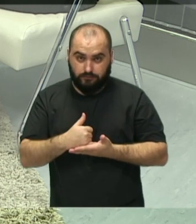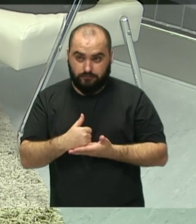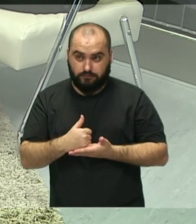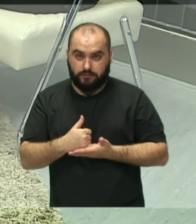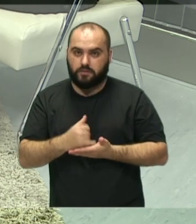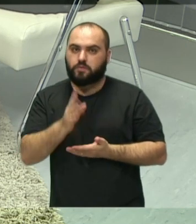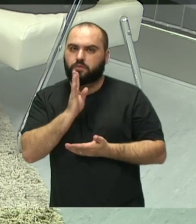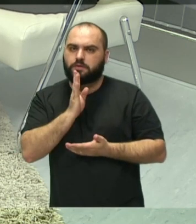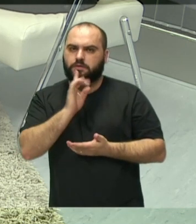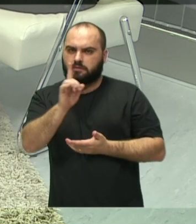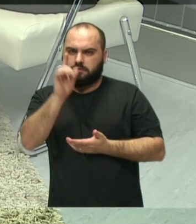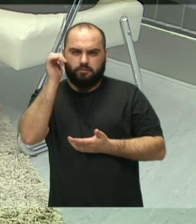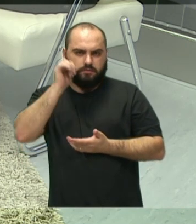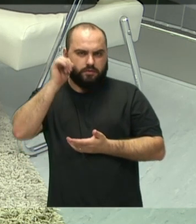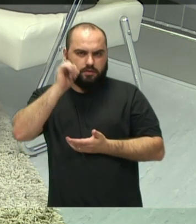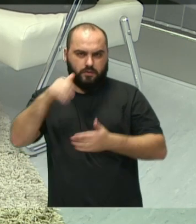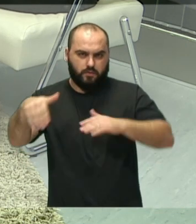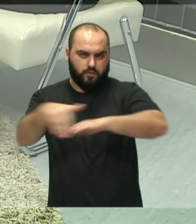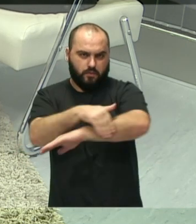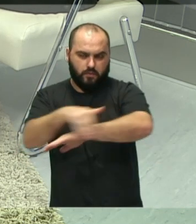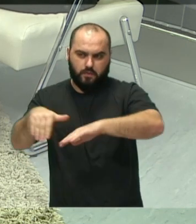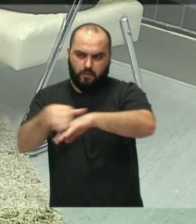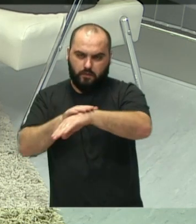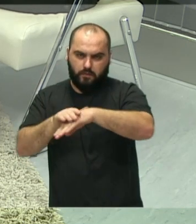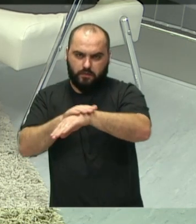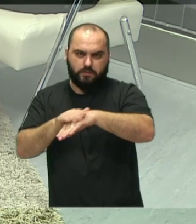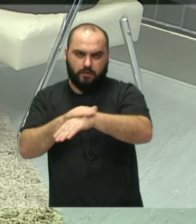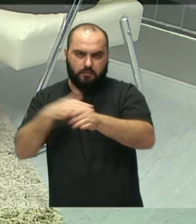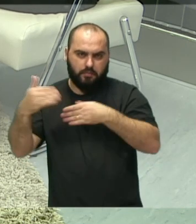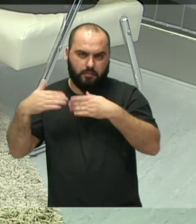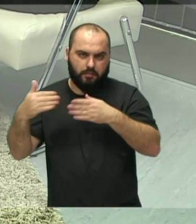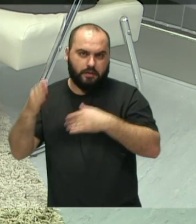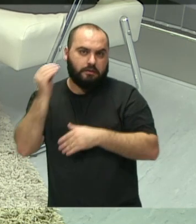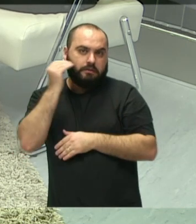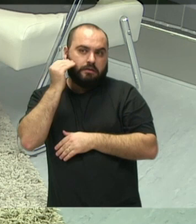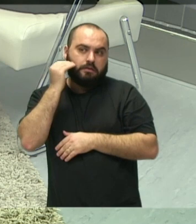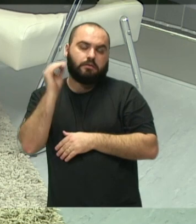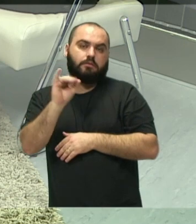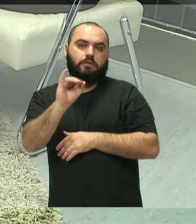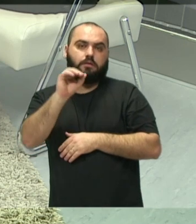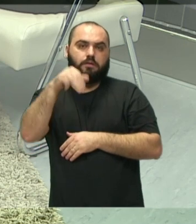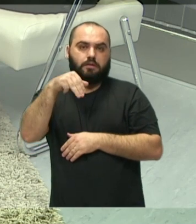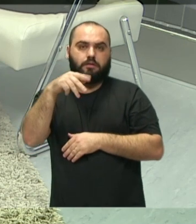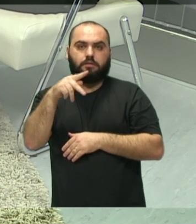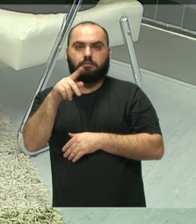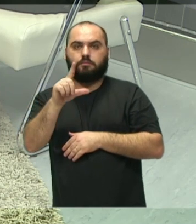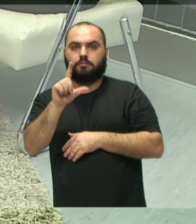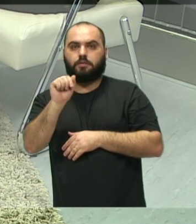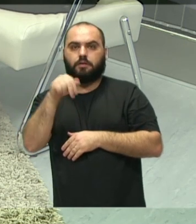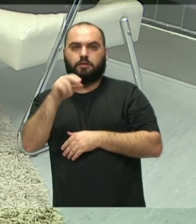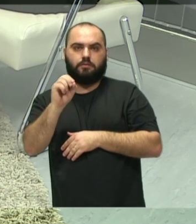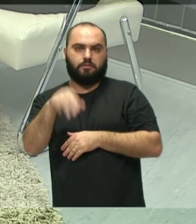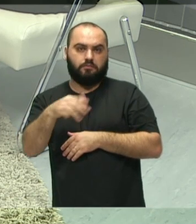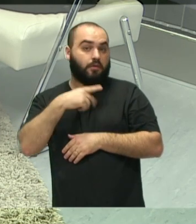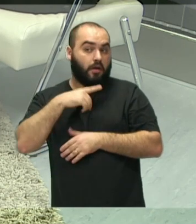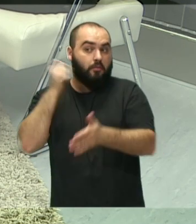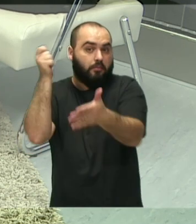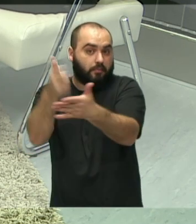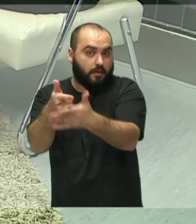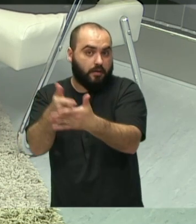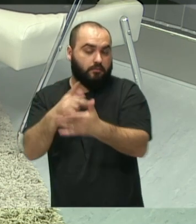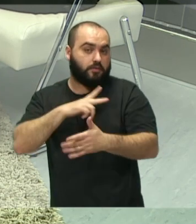eu conheci uma drogada na rua, conversando, tudo, onde a gente tentou já colocar um implanon nela, porque daí eu coloquei em algumas mulheres particulares, eu mesma,